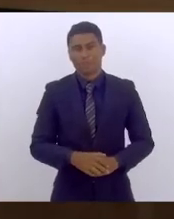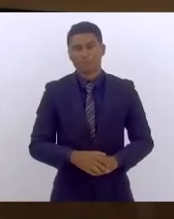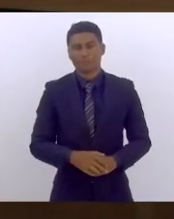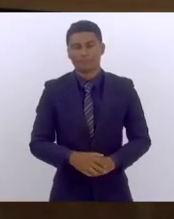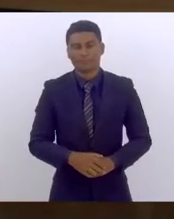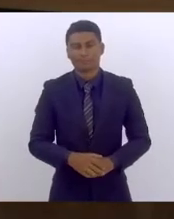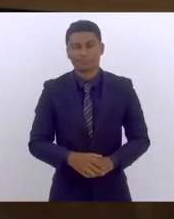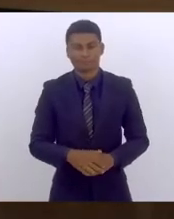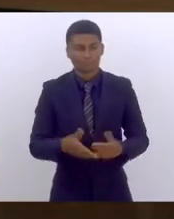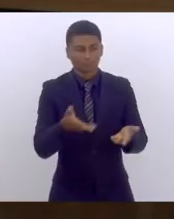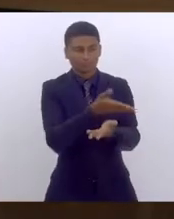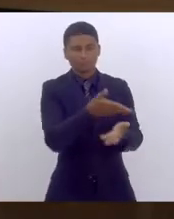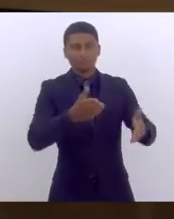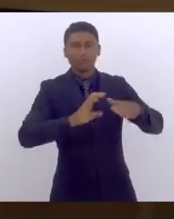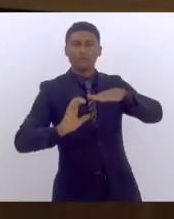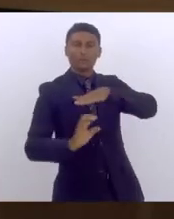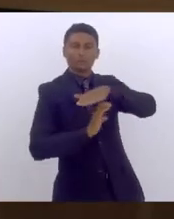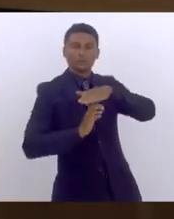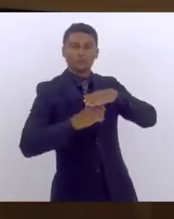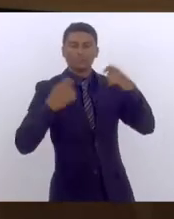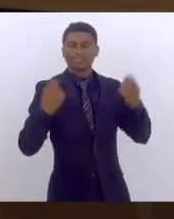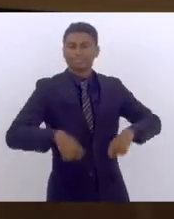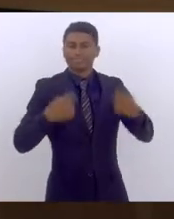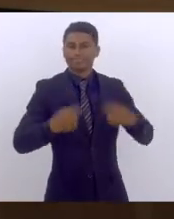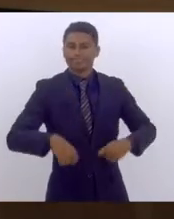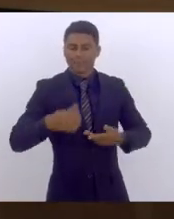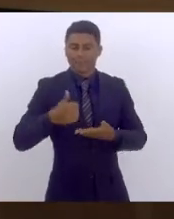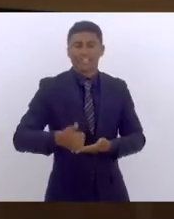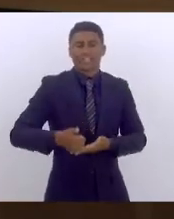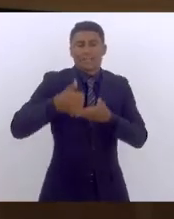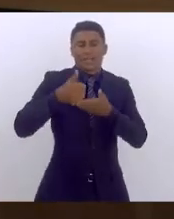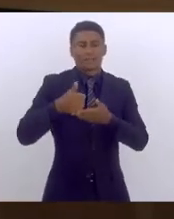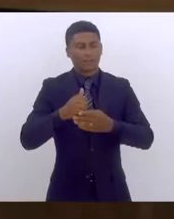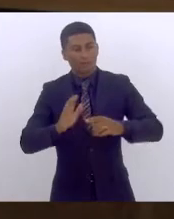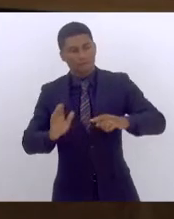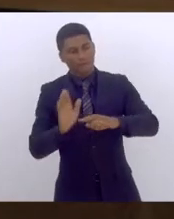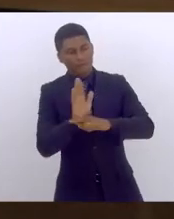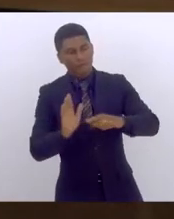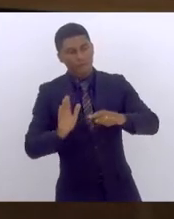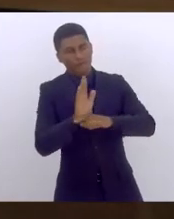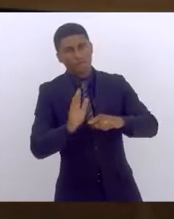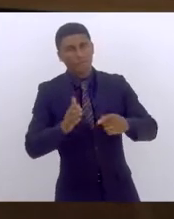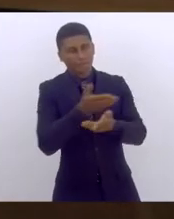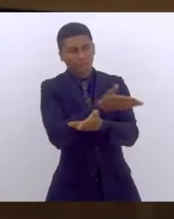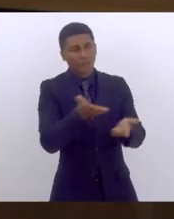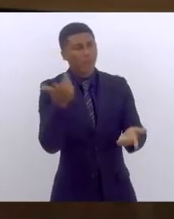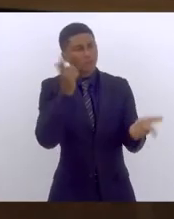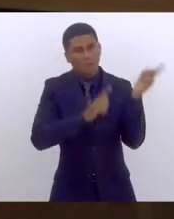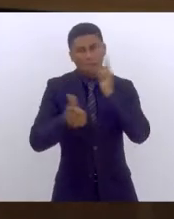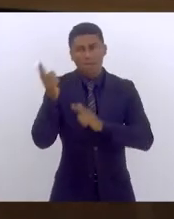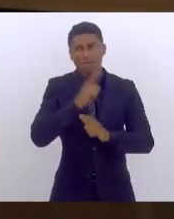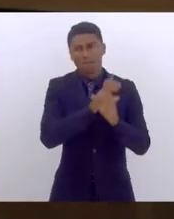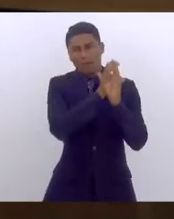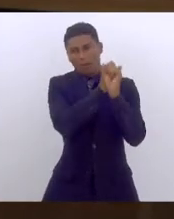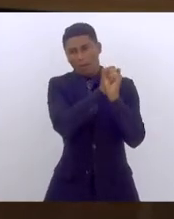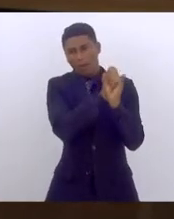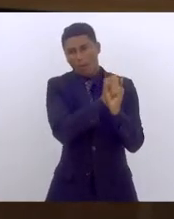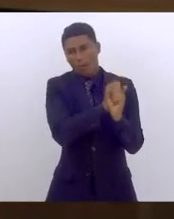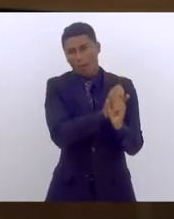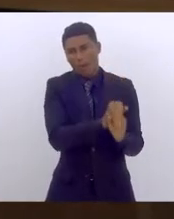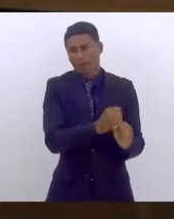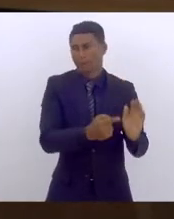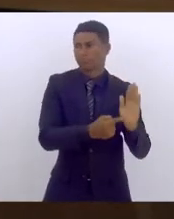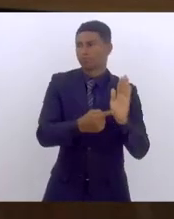essas cooperativas tenham essa assistência técnica para que tenham tranquilidade na sua prestação de contas e